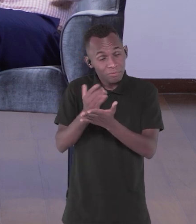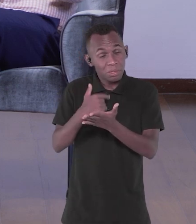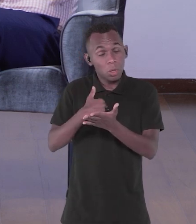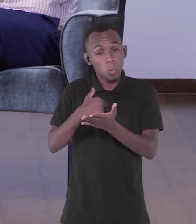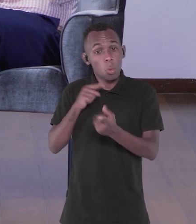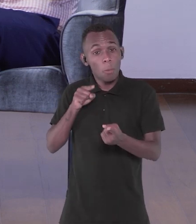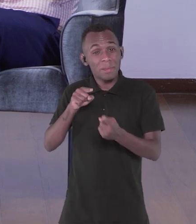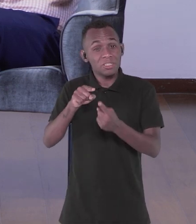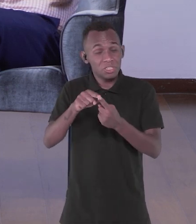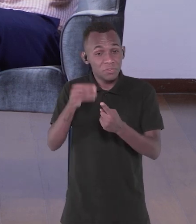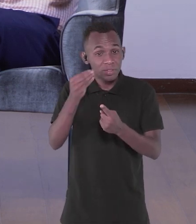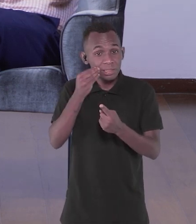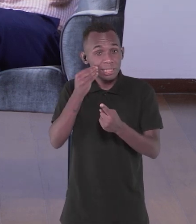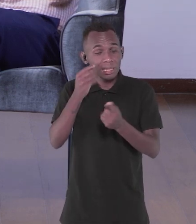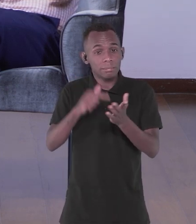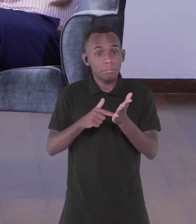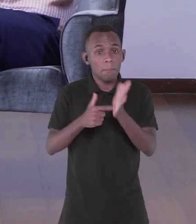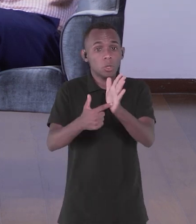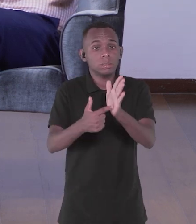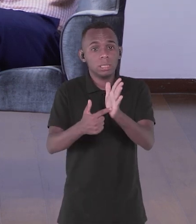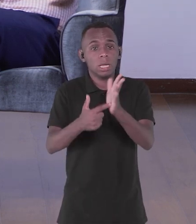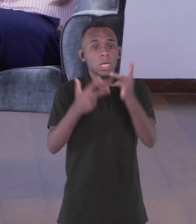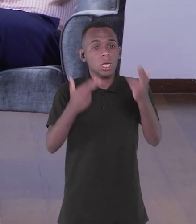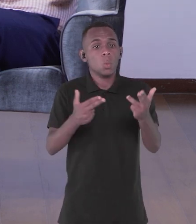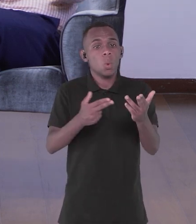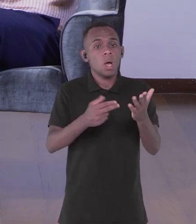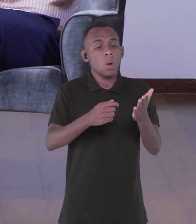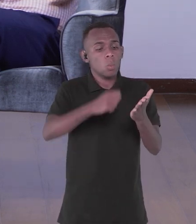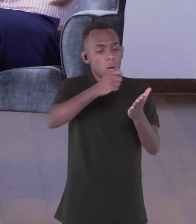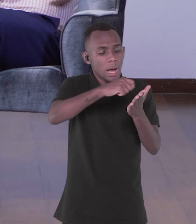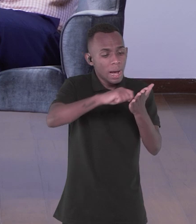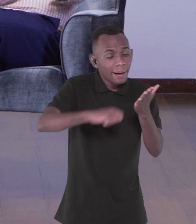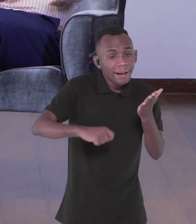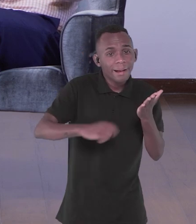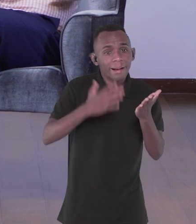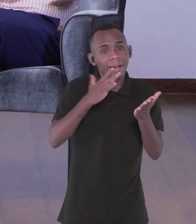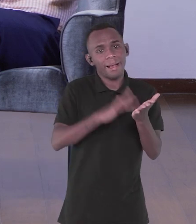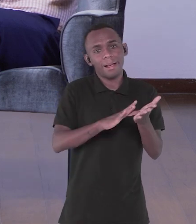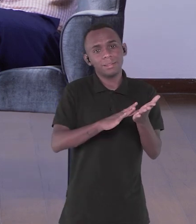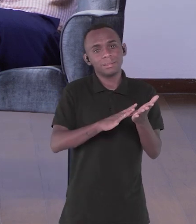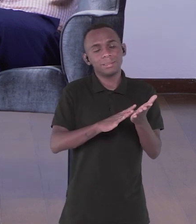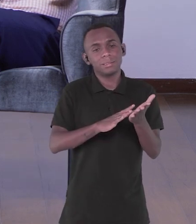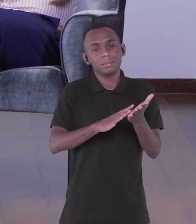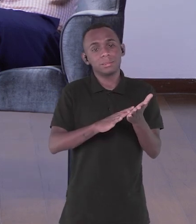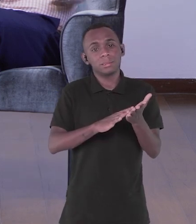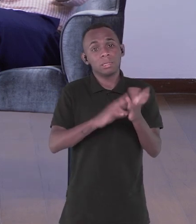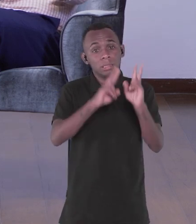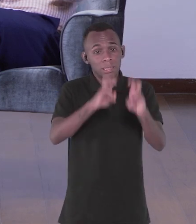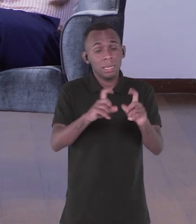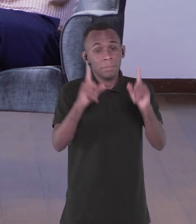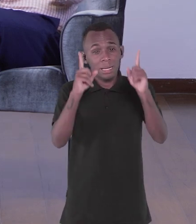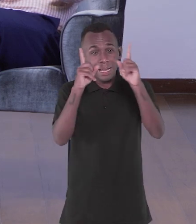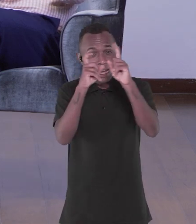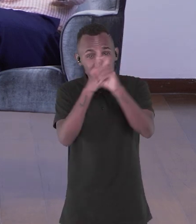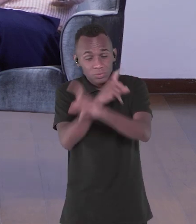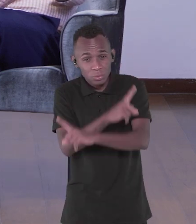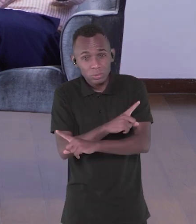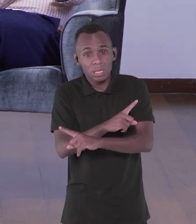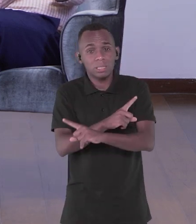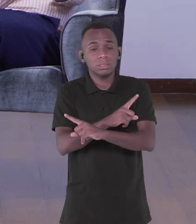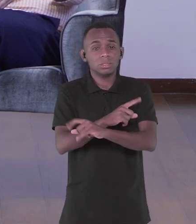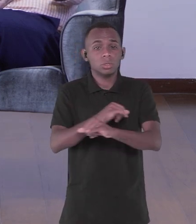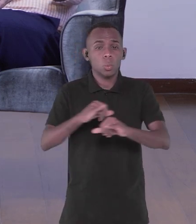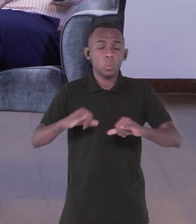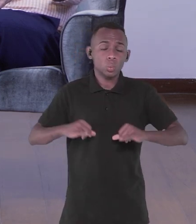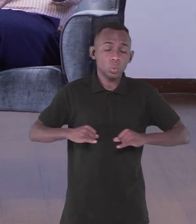mostrar justamente o que aquela carta mostra. A dificuldade, o drama e, basicamente, a dor que é